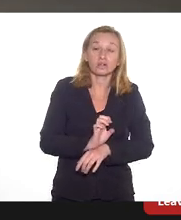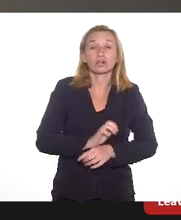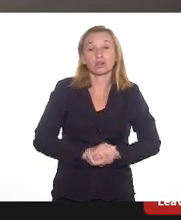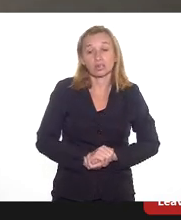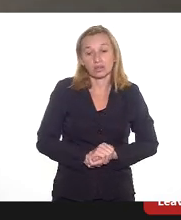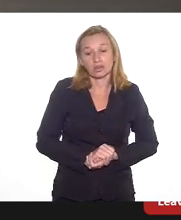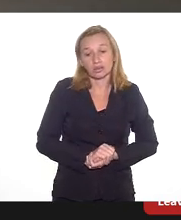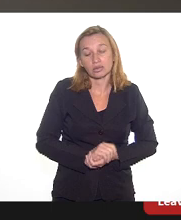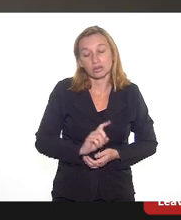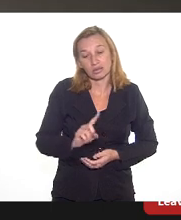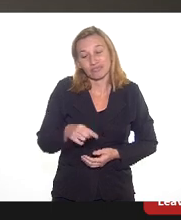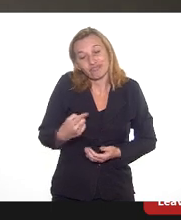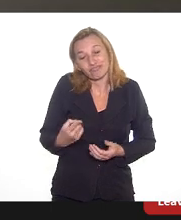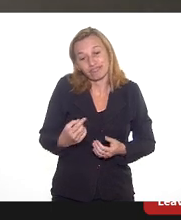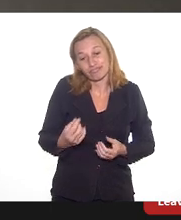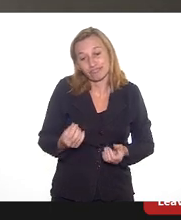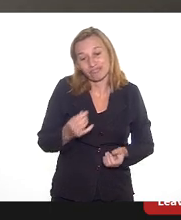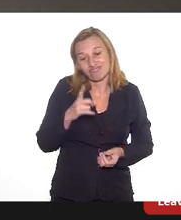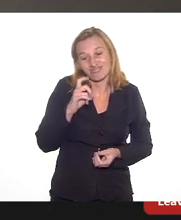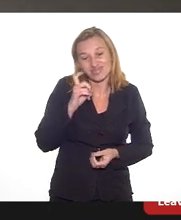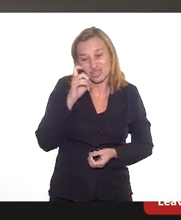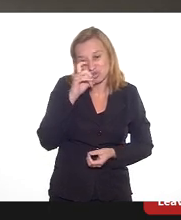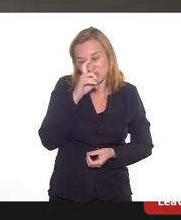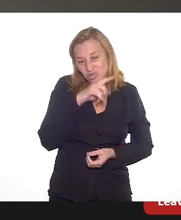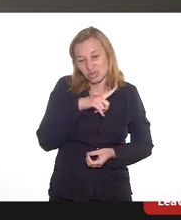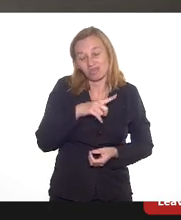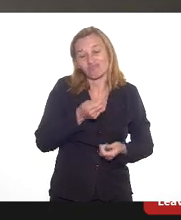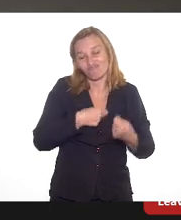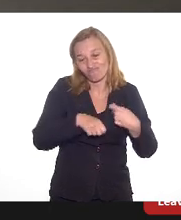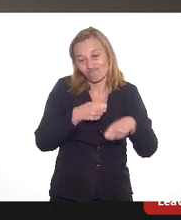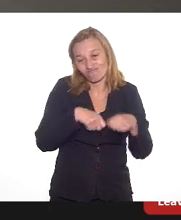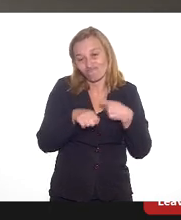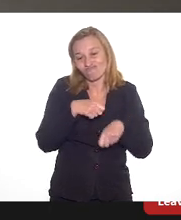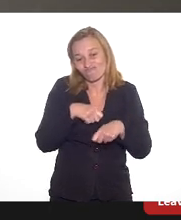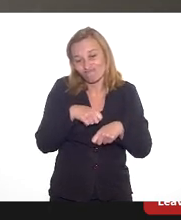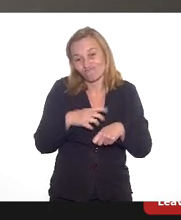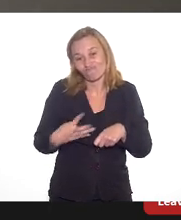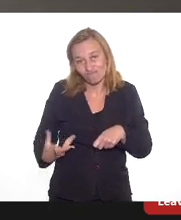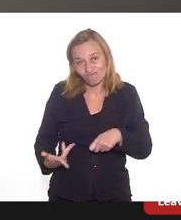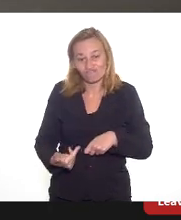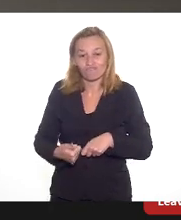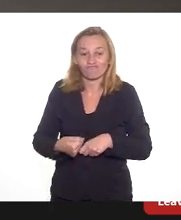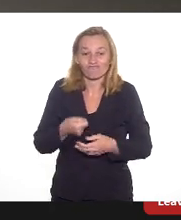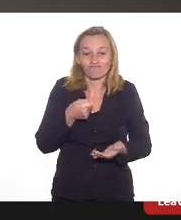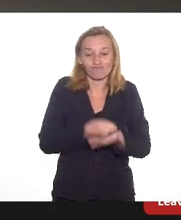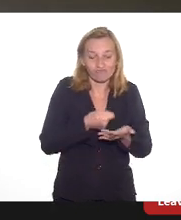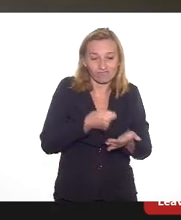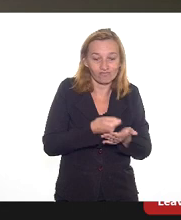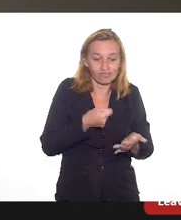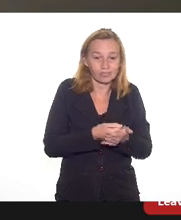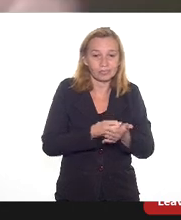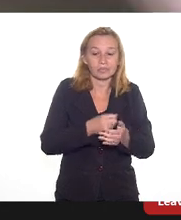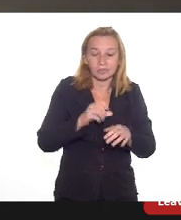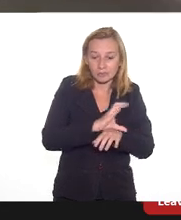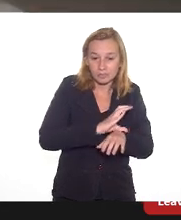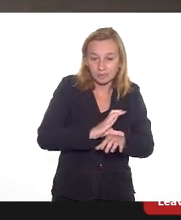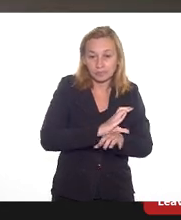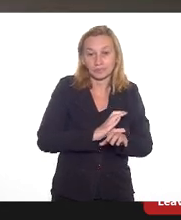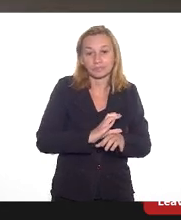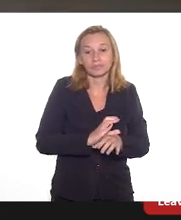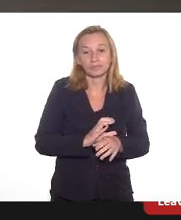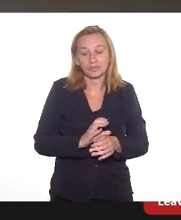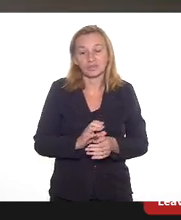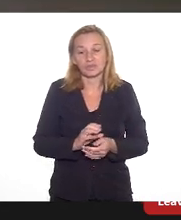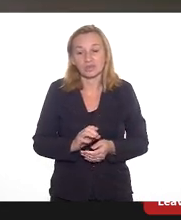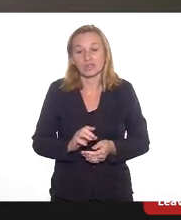Estado, e daí gera a dificuldade da administração concatenar essas obrigações constitucionais, os índices de